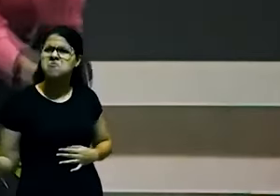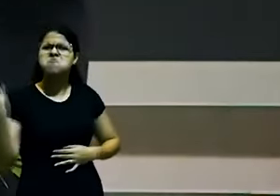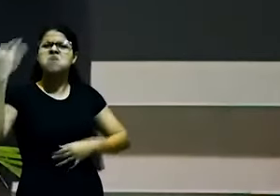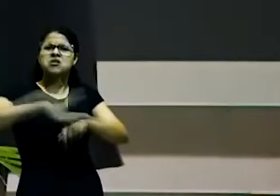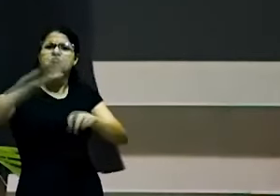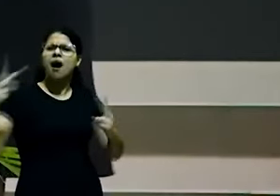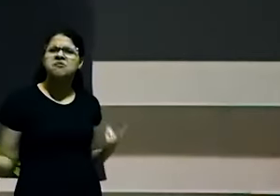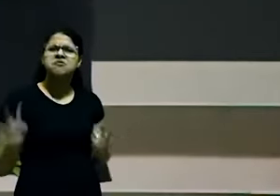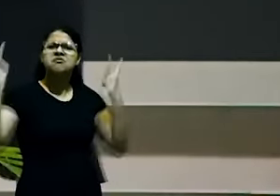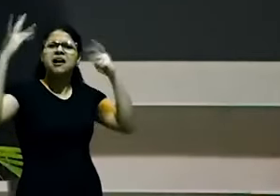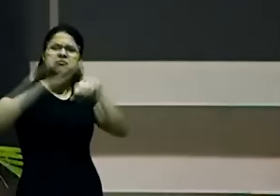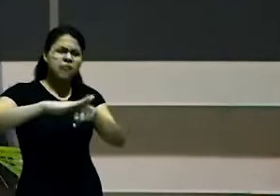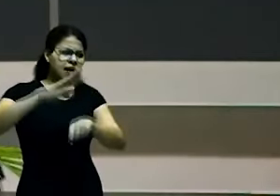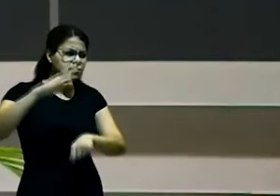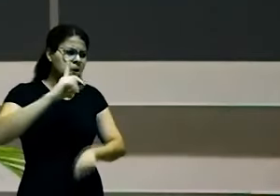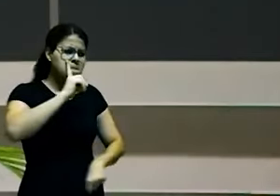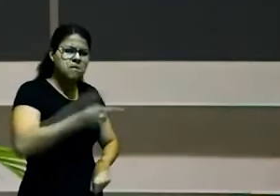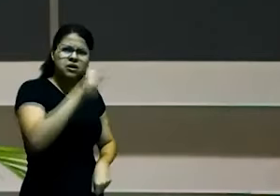Levanta e